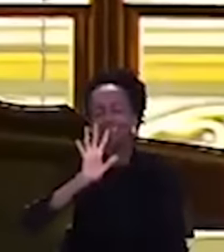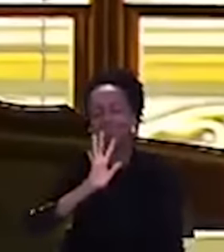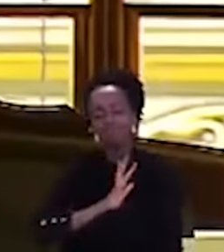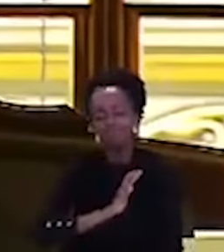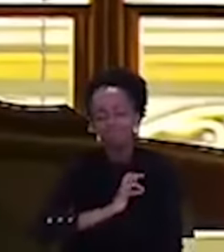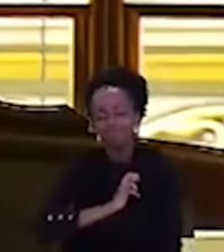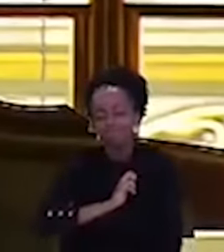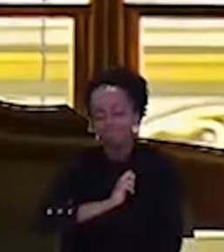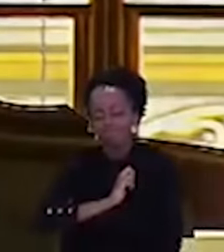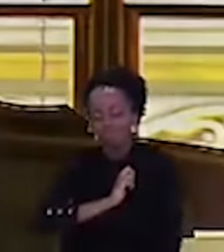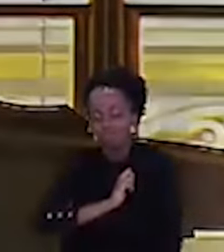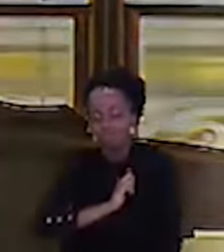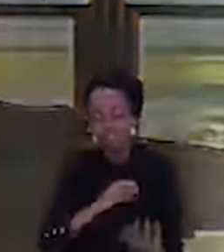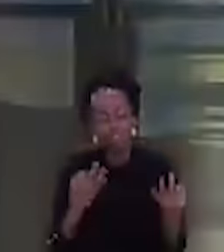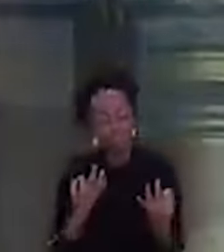Finalmente